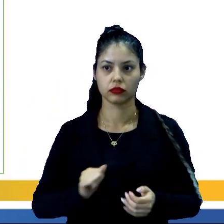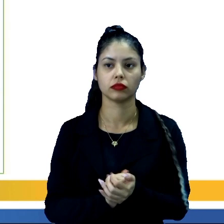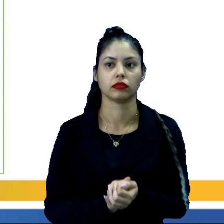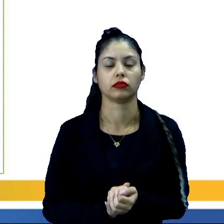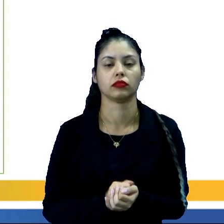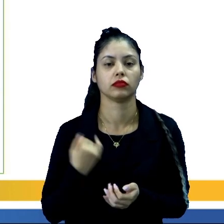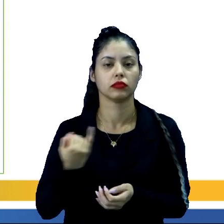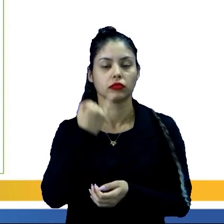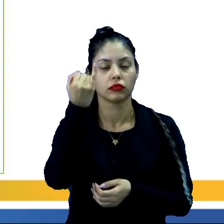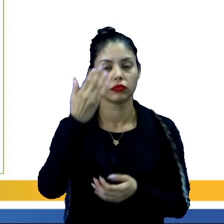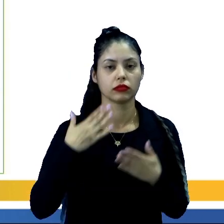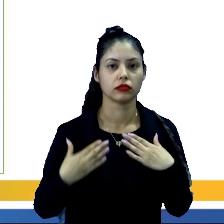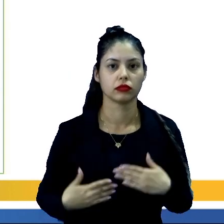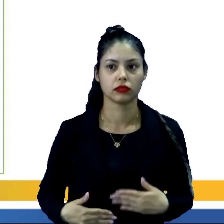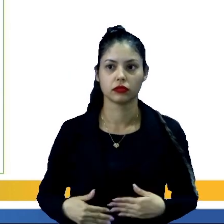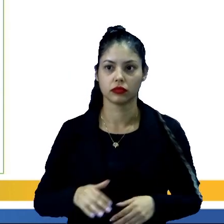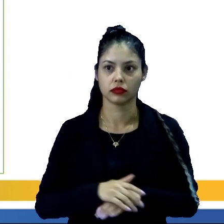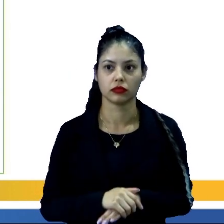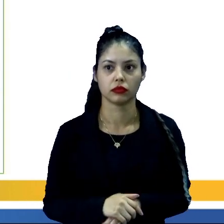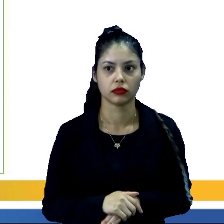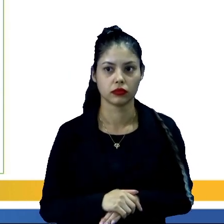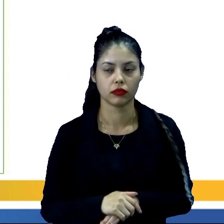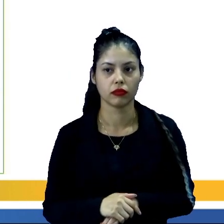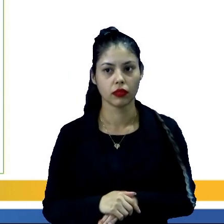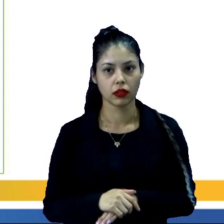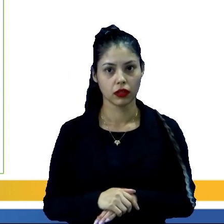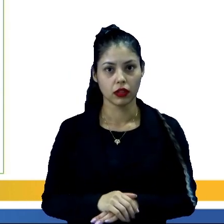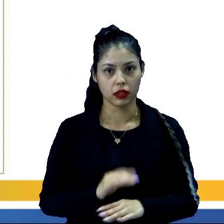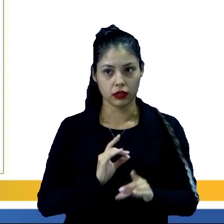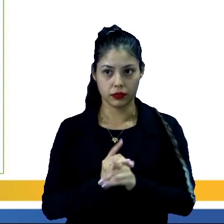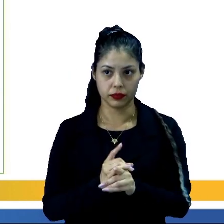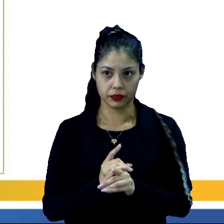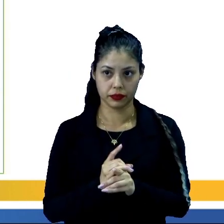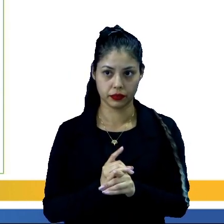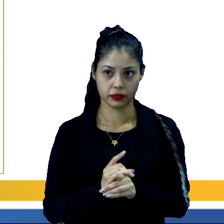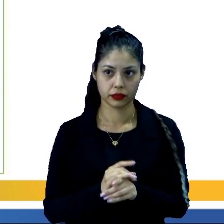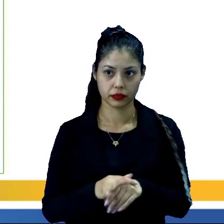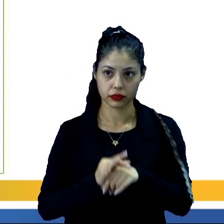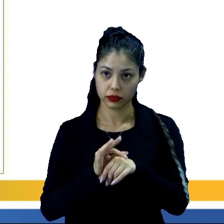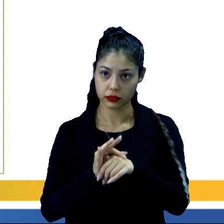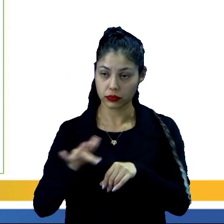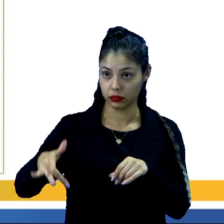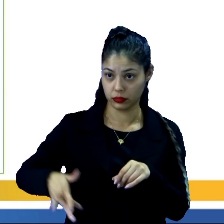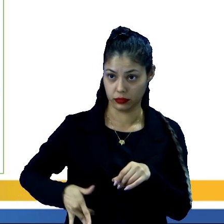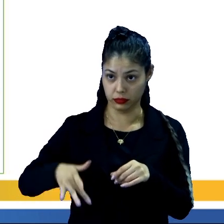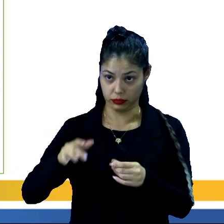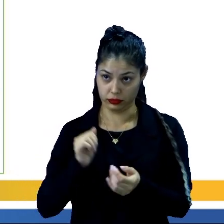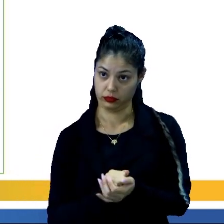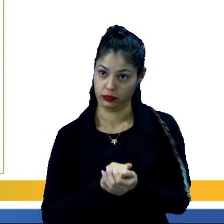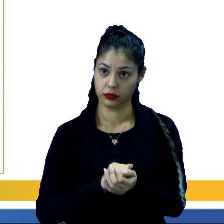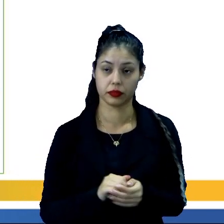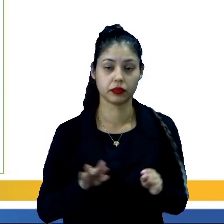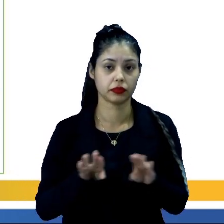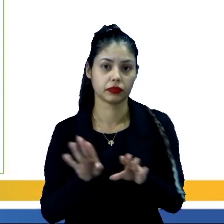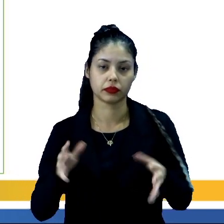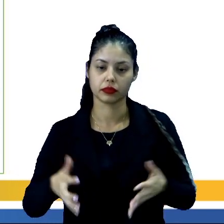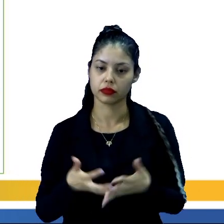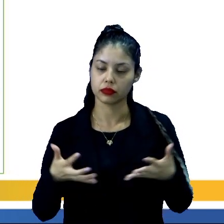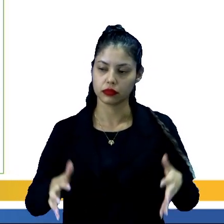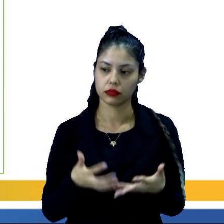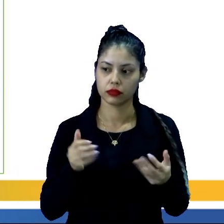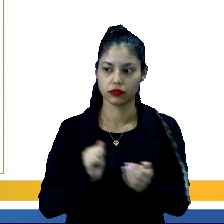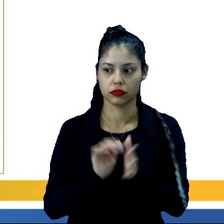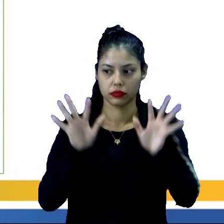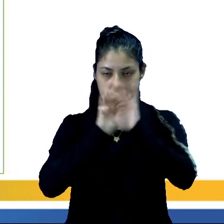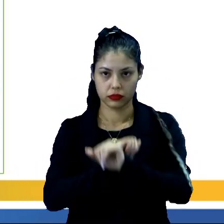ferro, ele é muito importante aí nesse processo. E ele é encontrado ali em carnes, como fígado, vegetais verdes